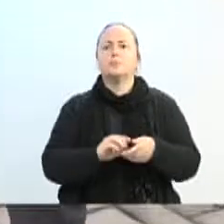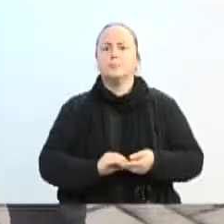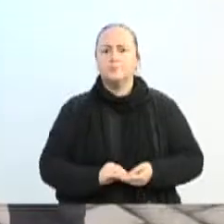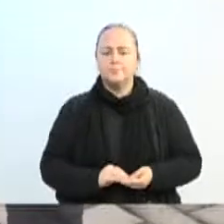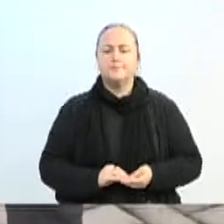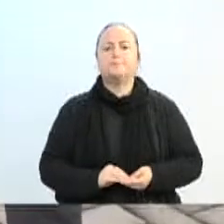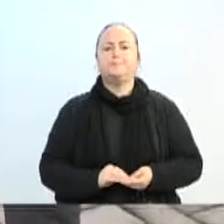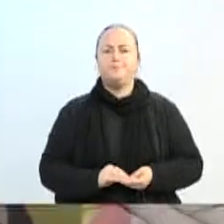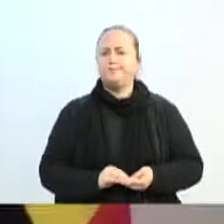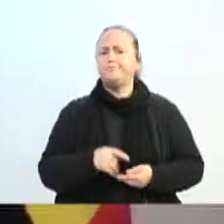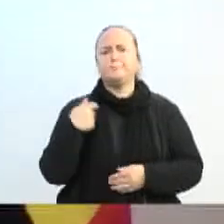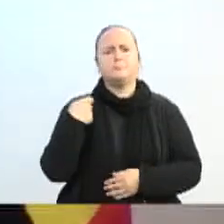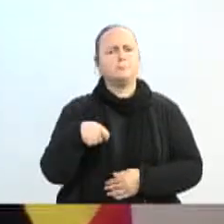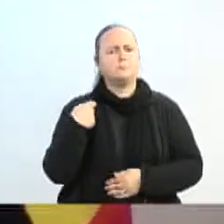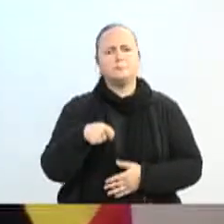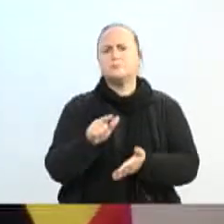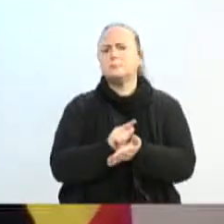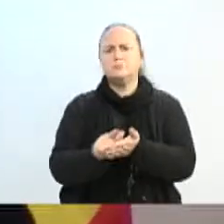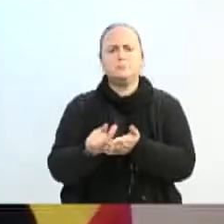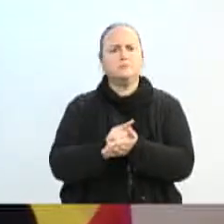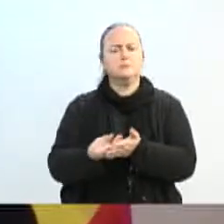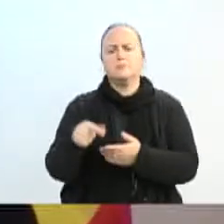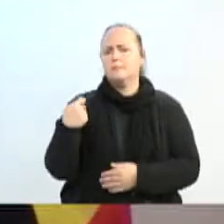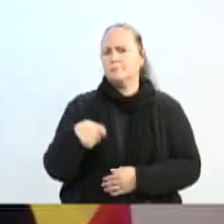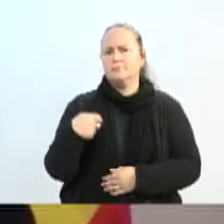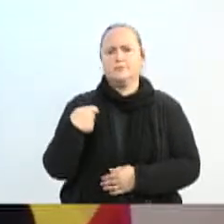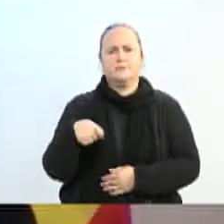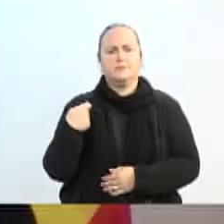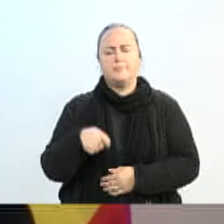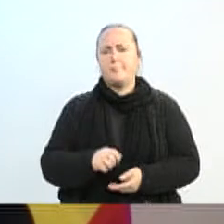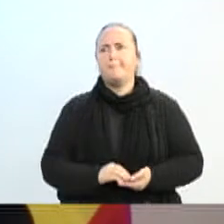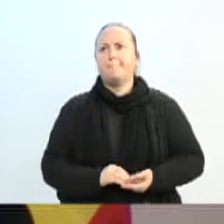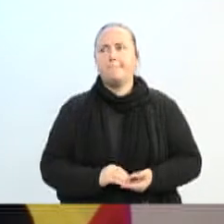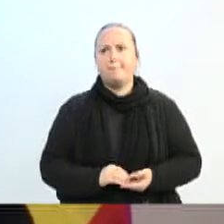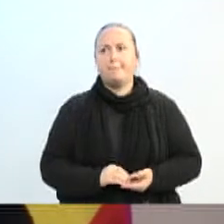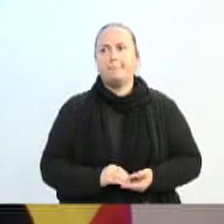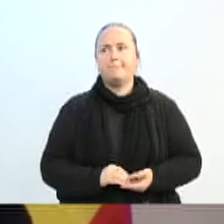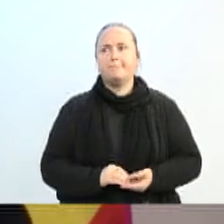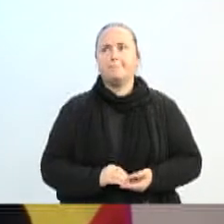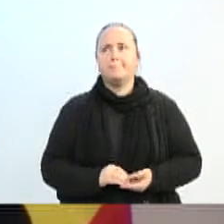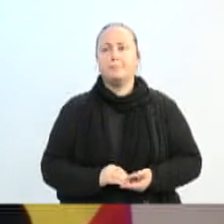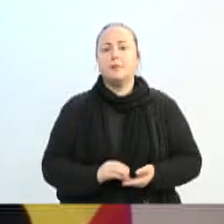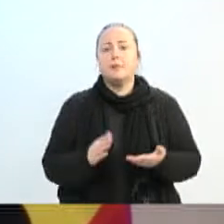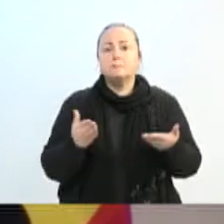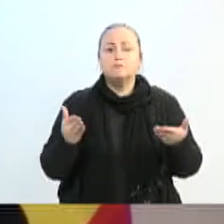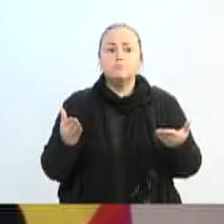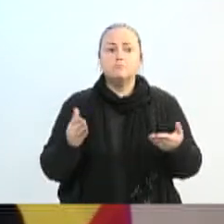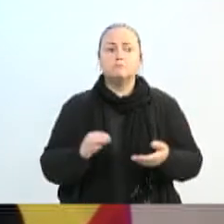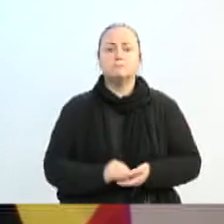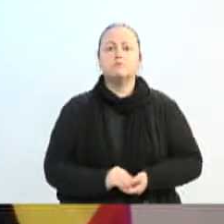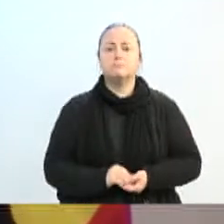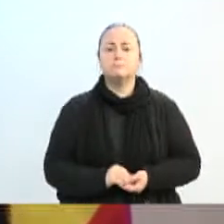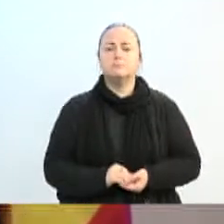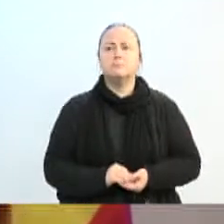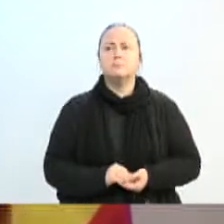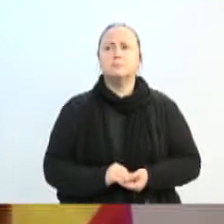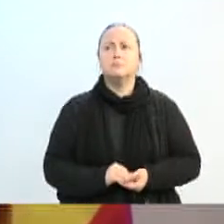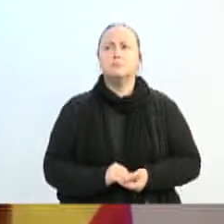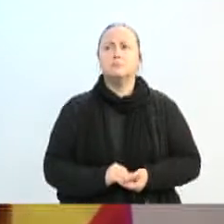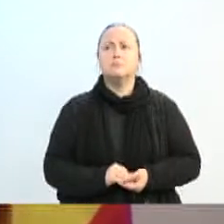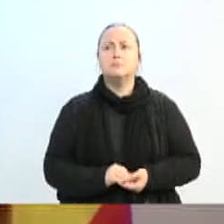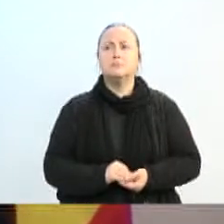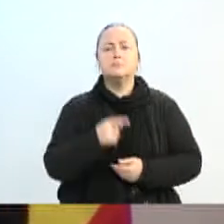da roçada limpeza desses terrenos ou Vereador Adriano Pereira Quem sabe a gente possa aqui